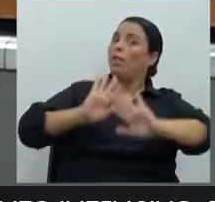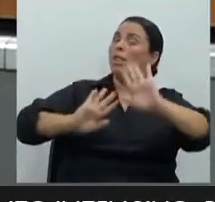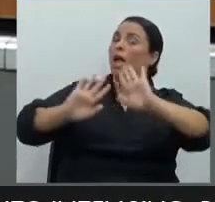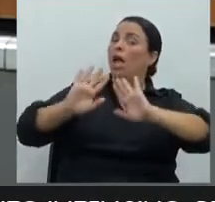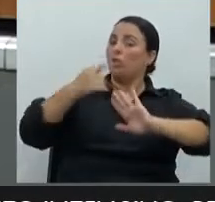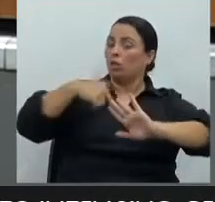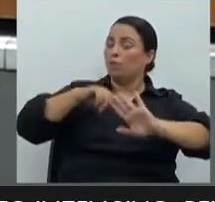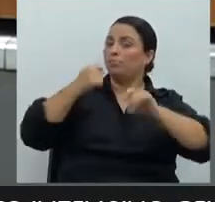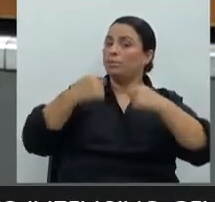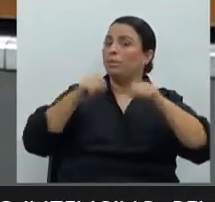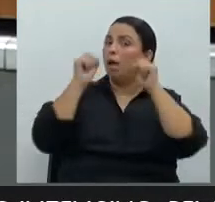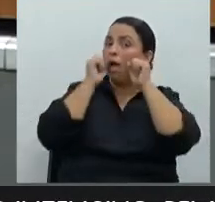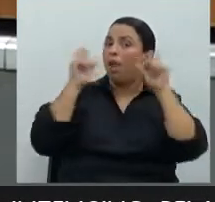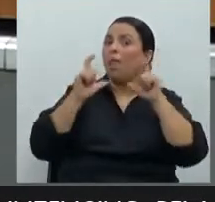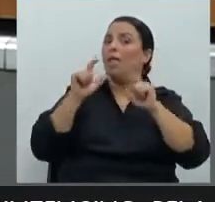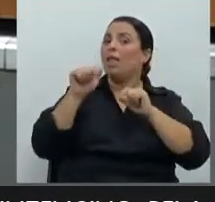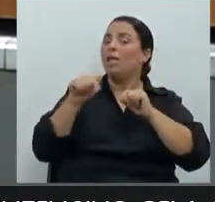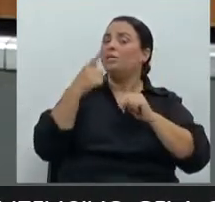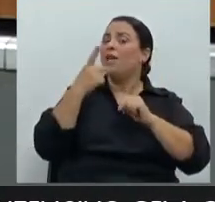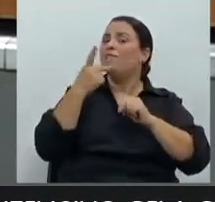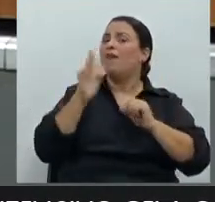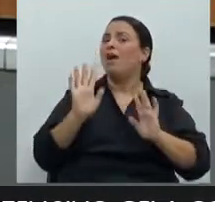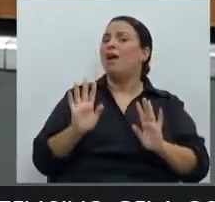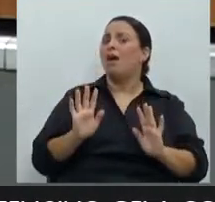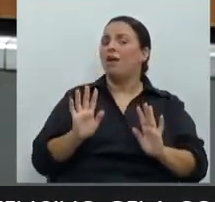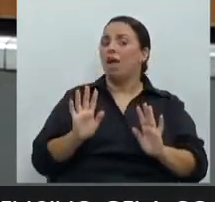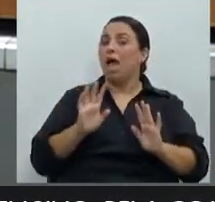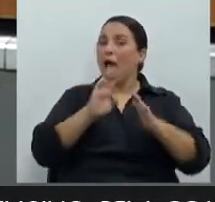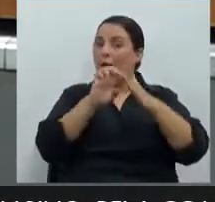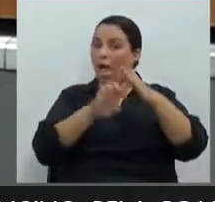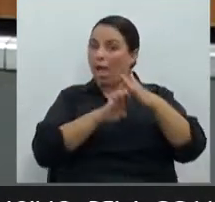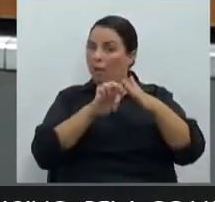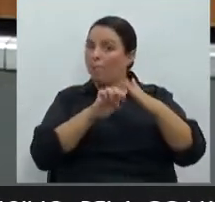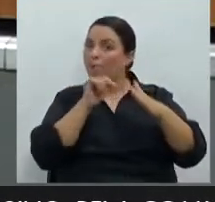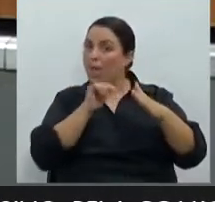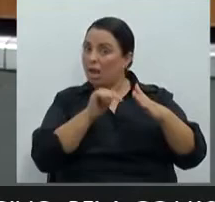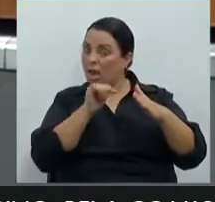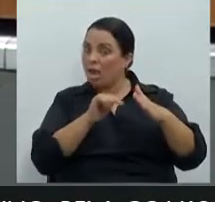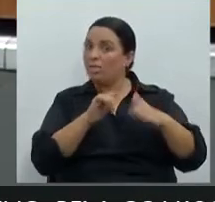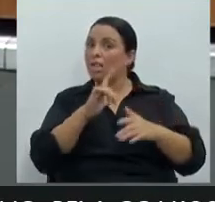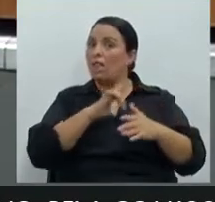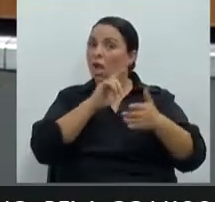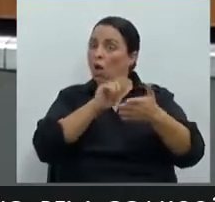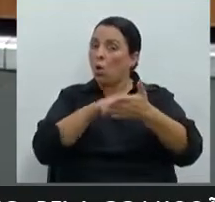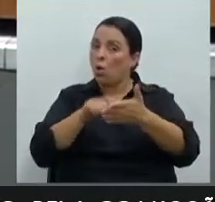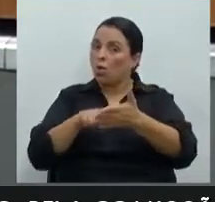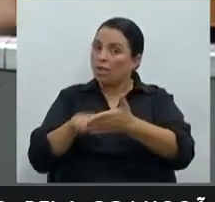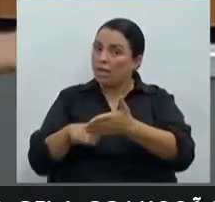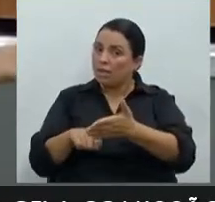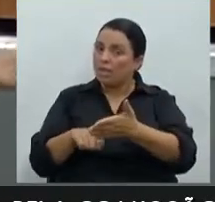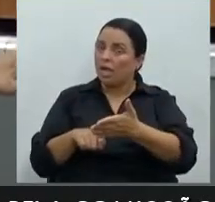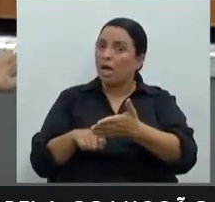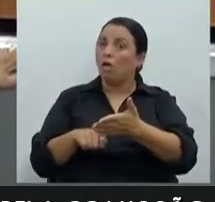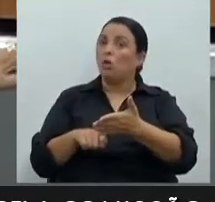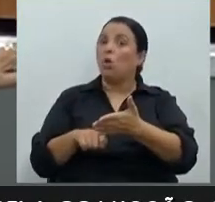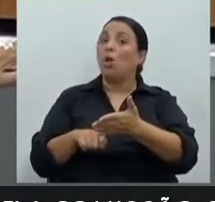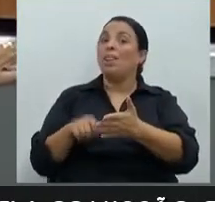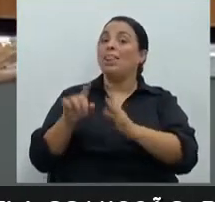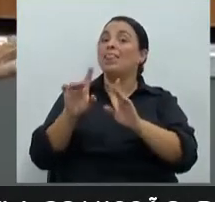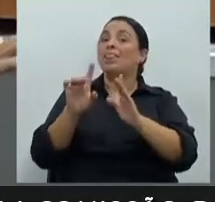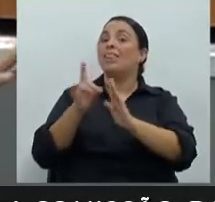a ele, né? As empresas estão contratando